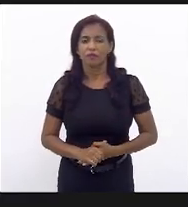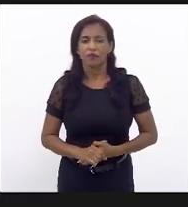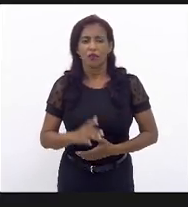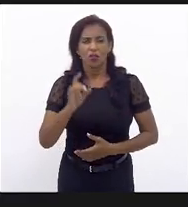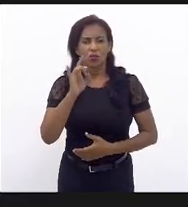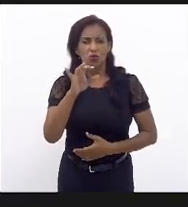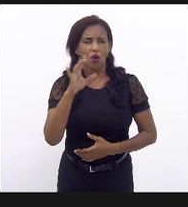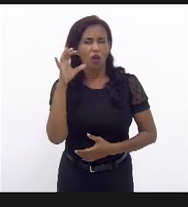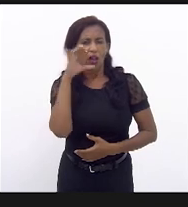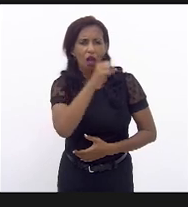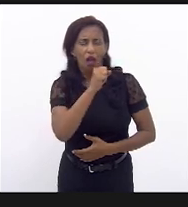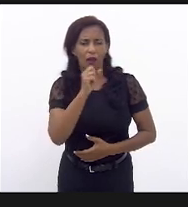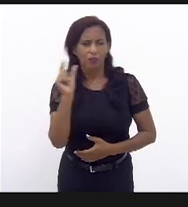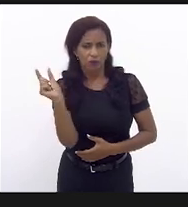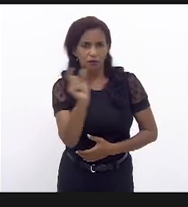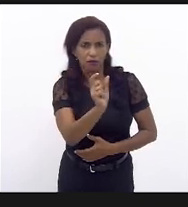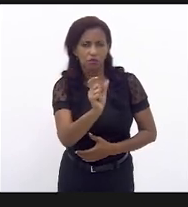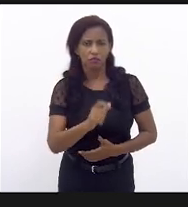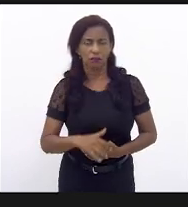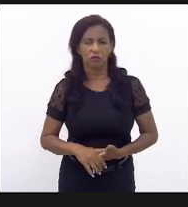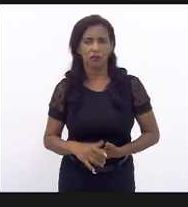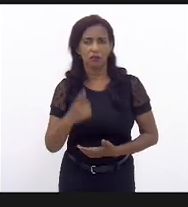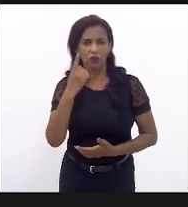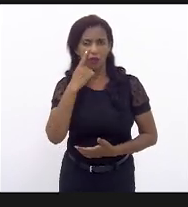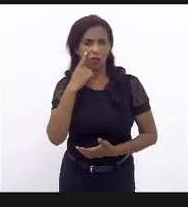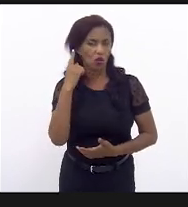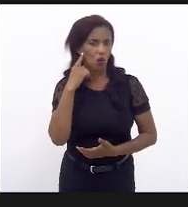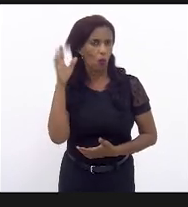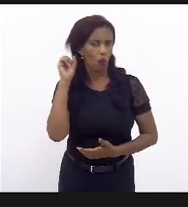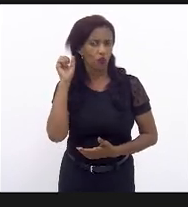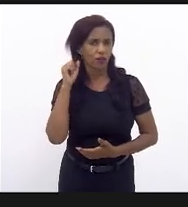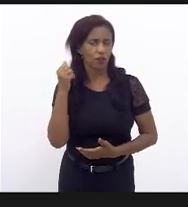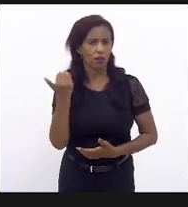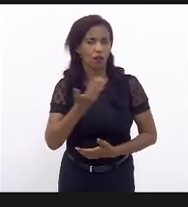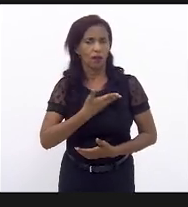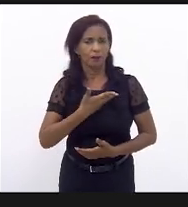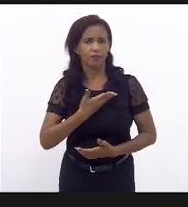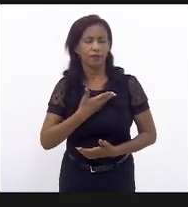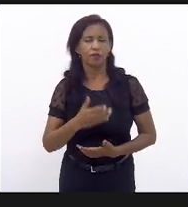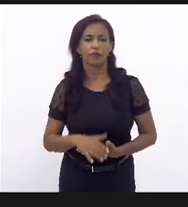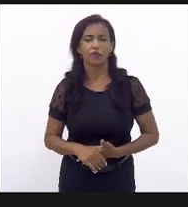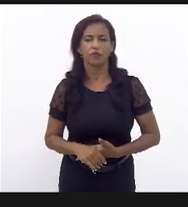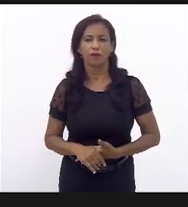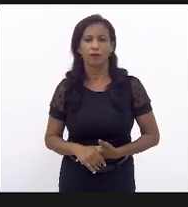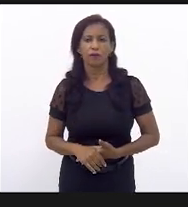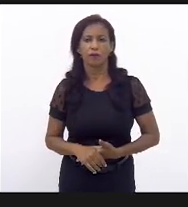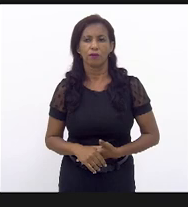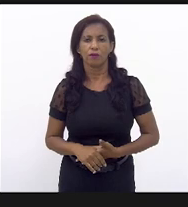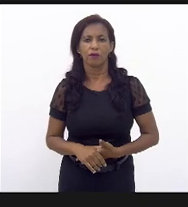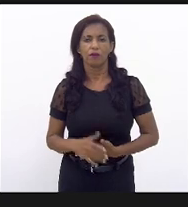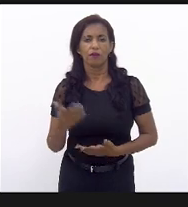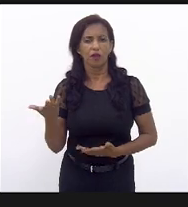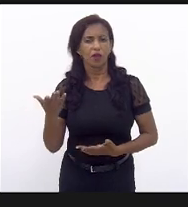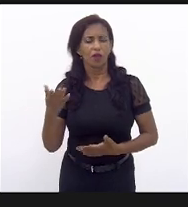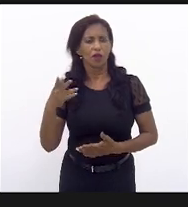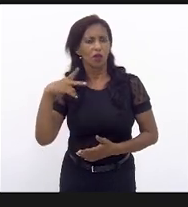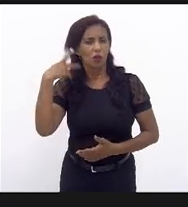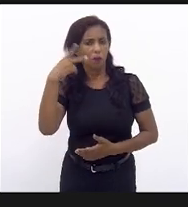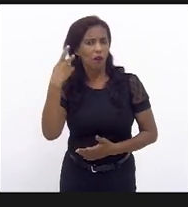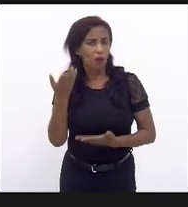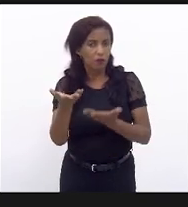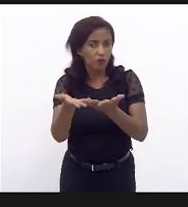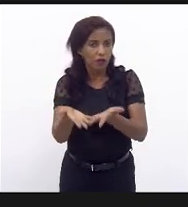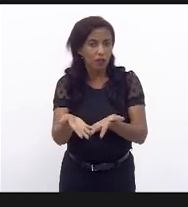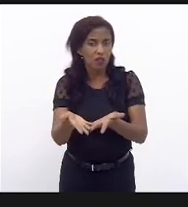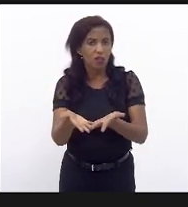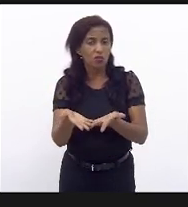Só aqui fazer um adendo rápido, né? Ouvi atentamente aí vários colegas e assim, a beleza do parlamento é justamente